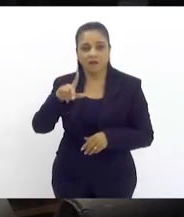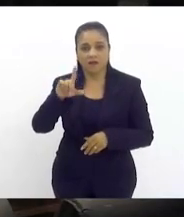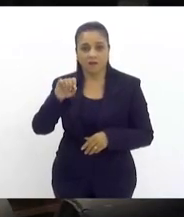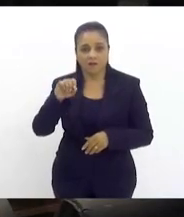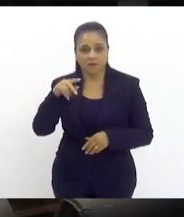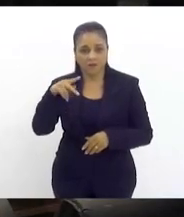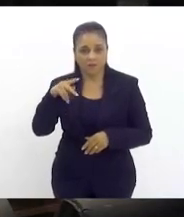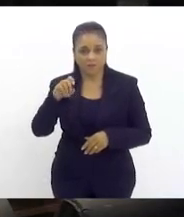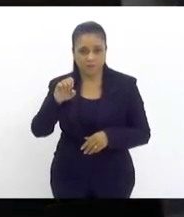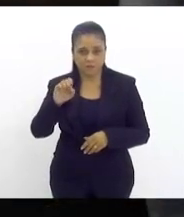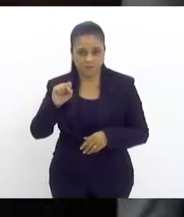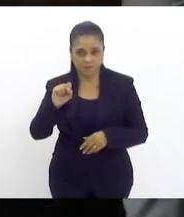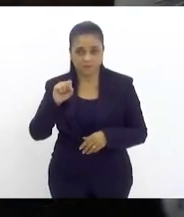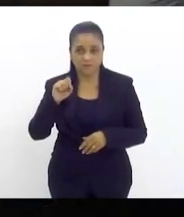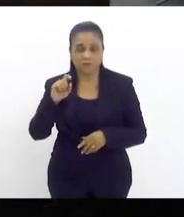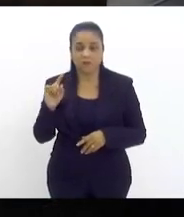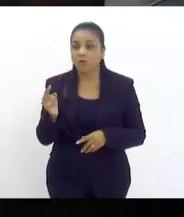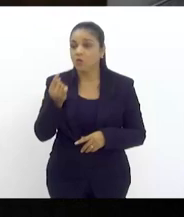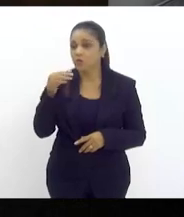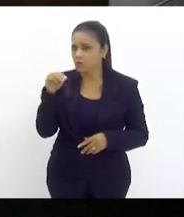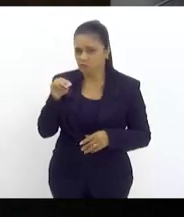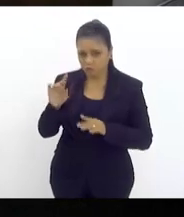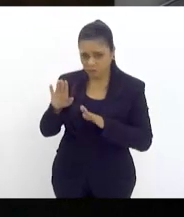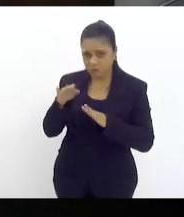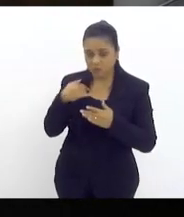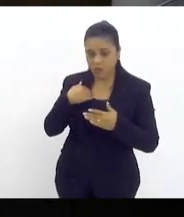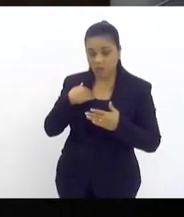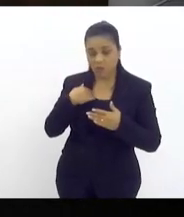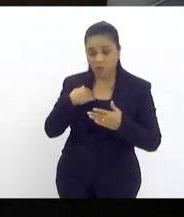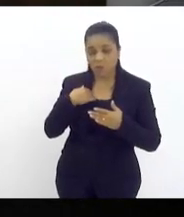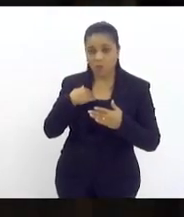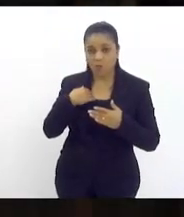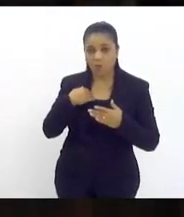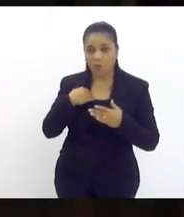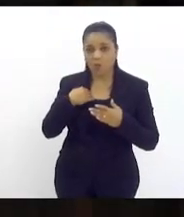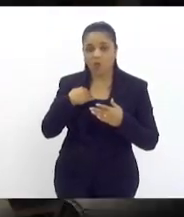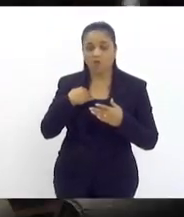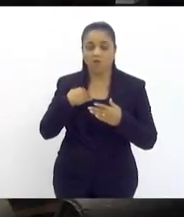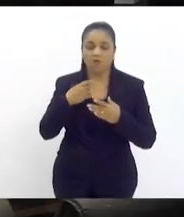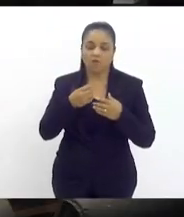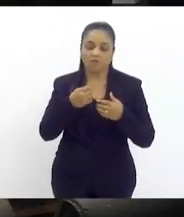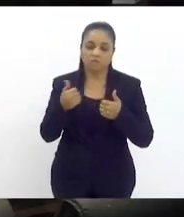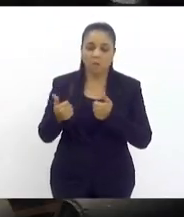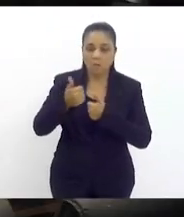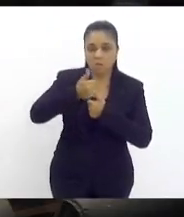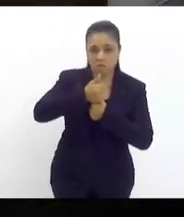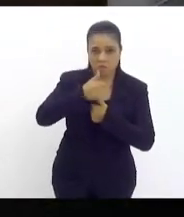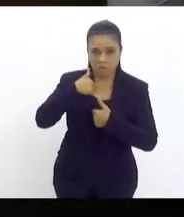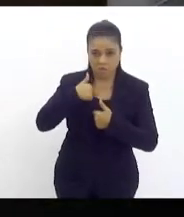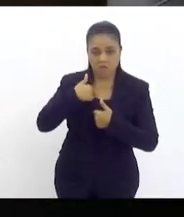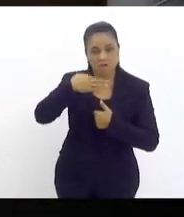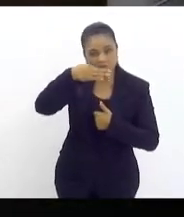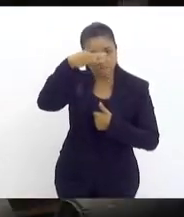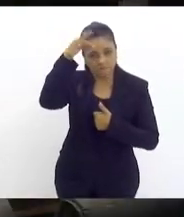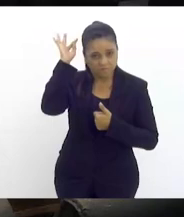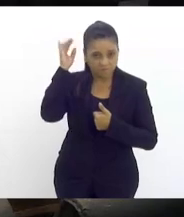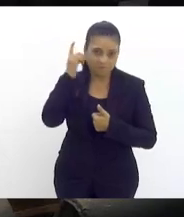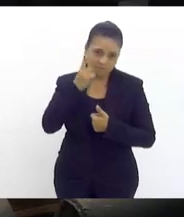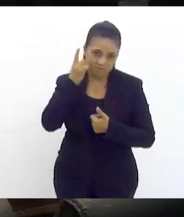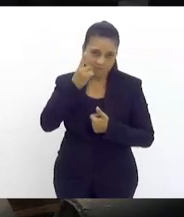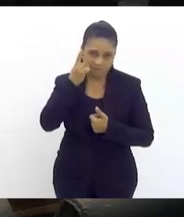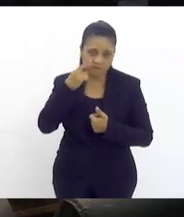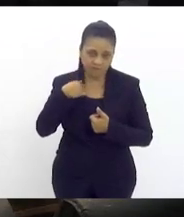minuto. Designar o deputado Fred, porque eu sou autor de emendas. Ah, perfeito. Então, para o deputado Fred, da hora o parecer da CCJ. Perfeito.